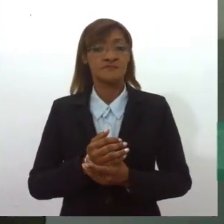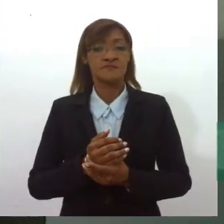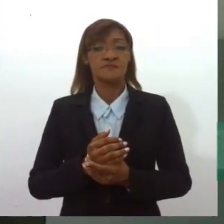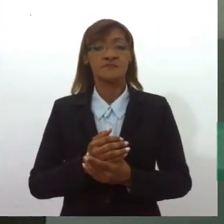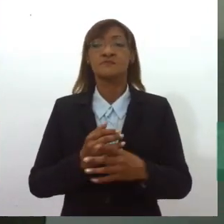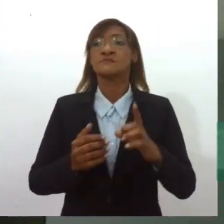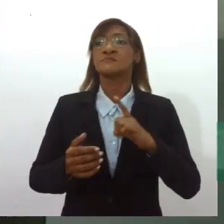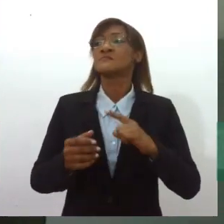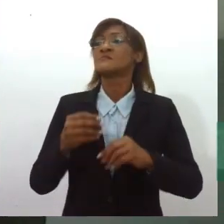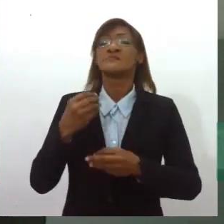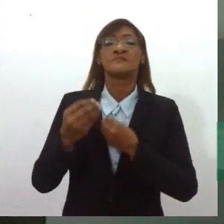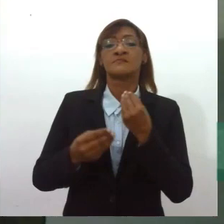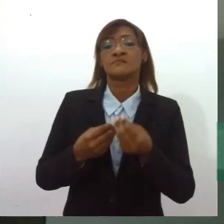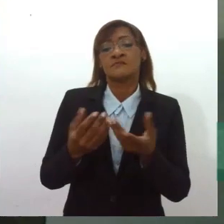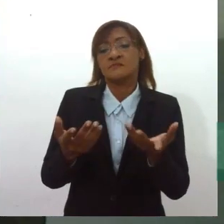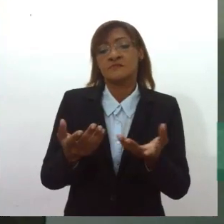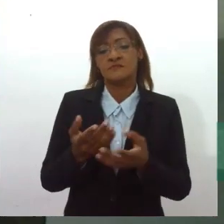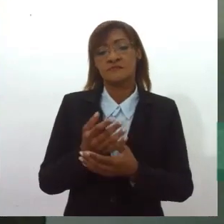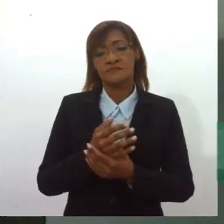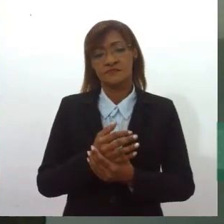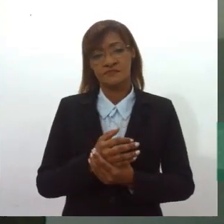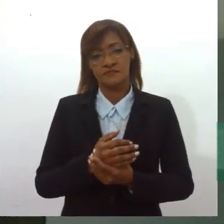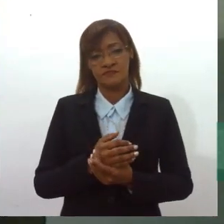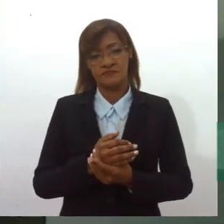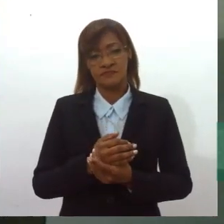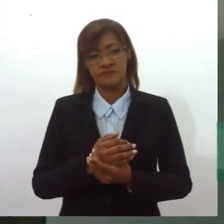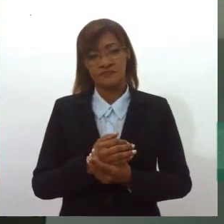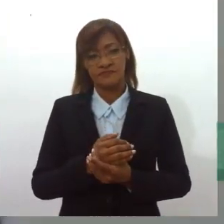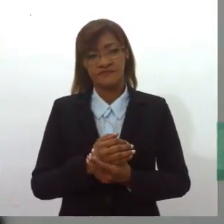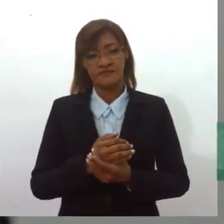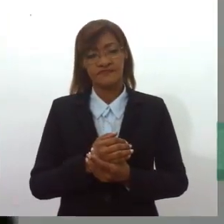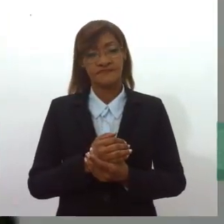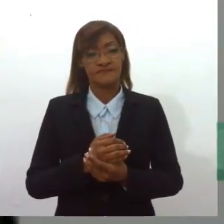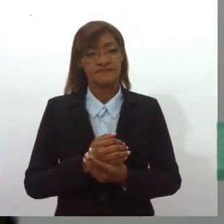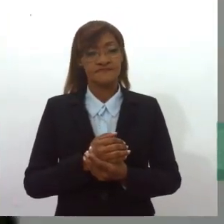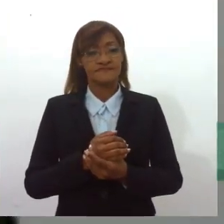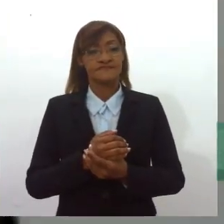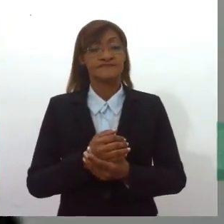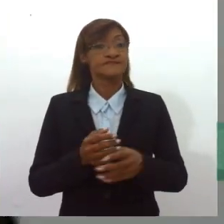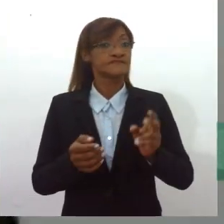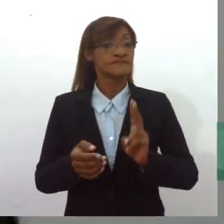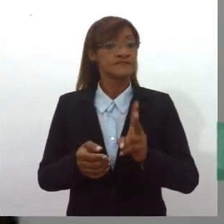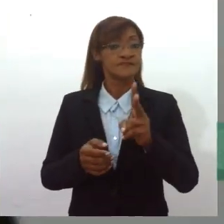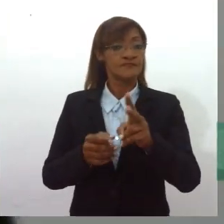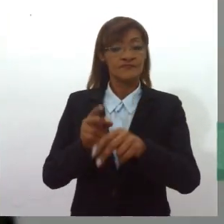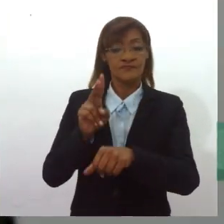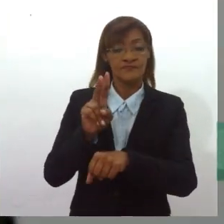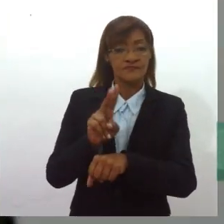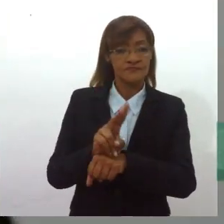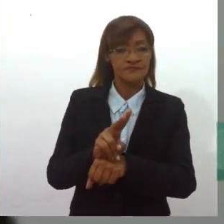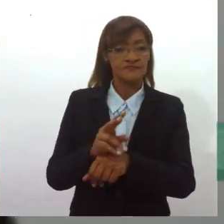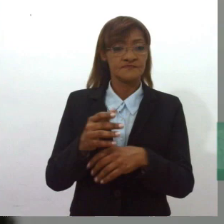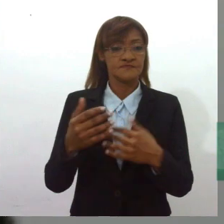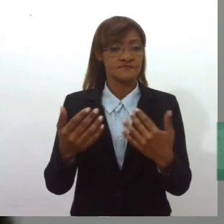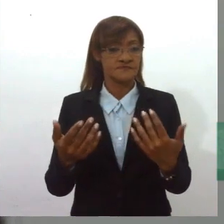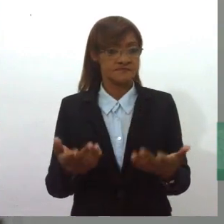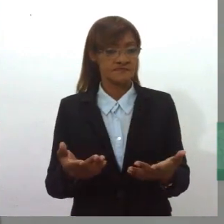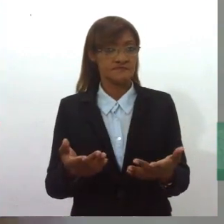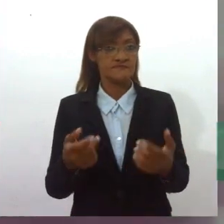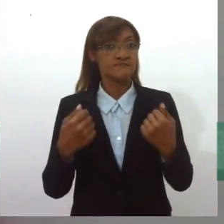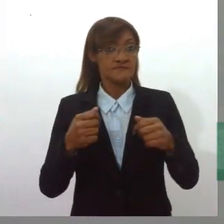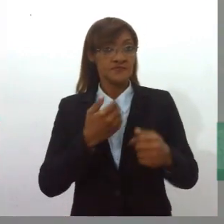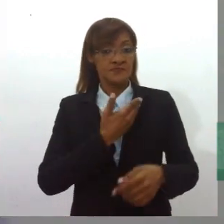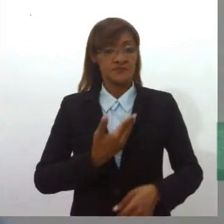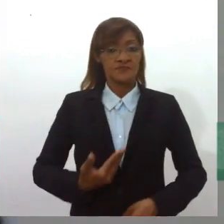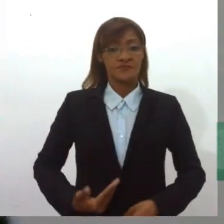que fica essa articulação aí é um órgão público né o prontuário do animal ele Teoricamente também tem que ser público né